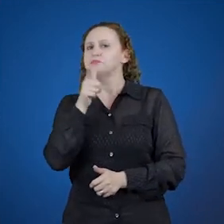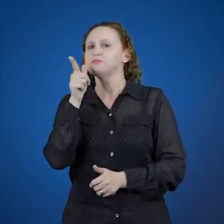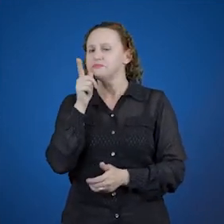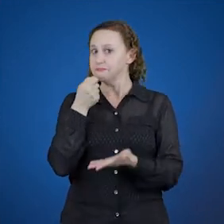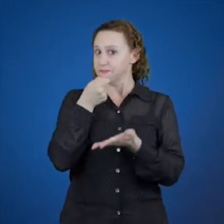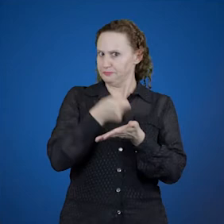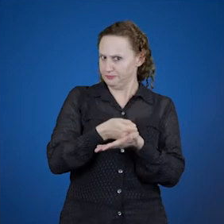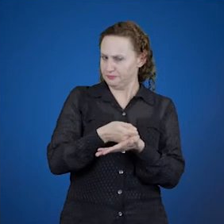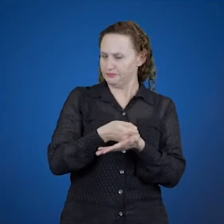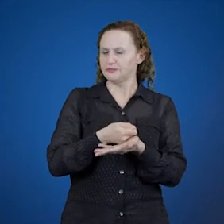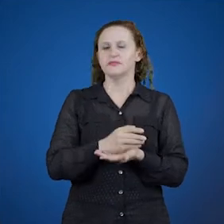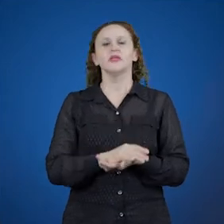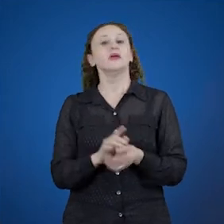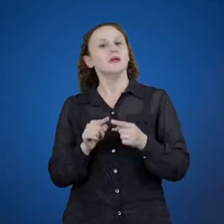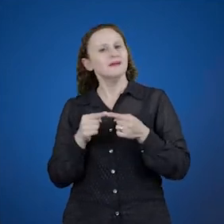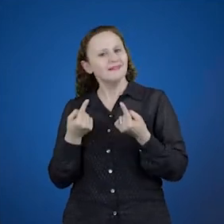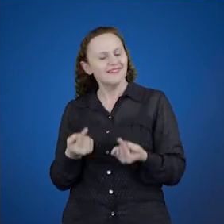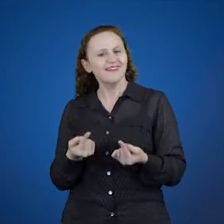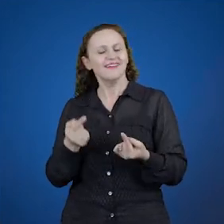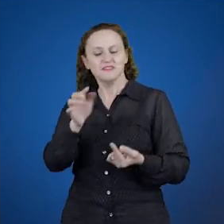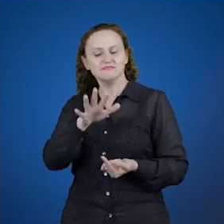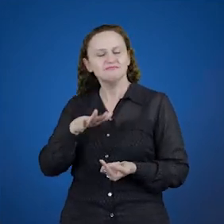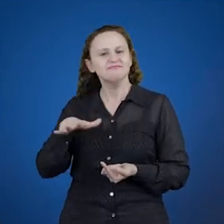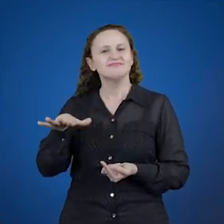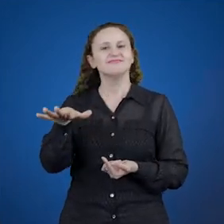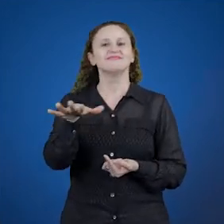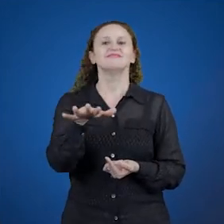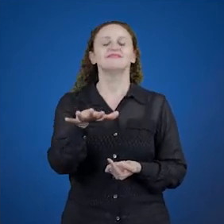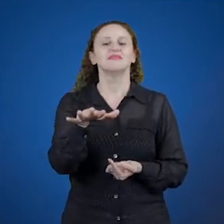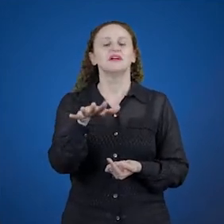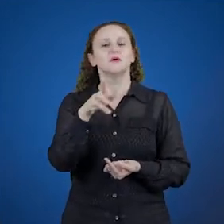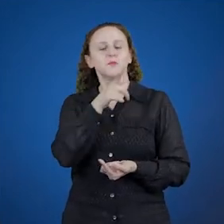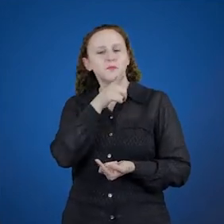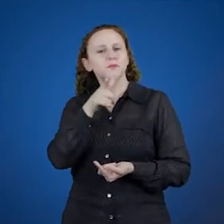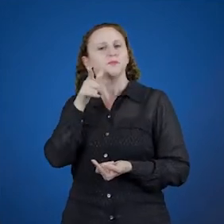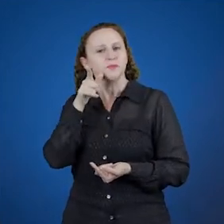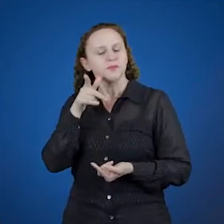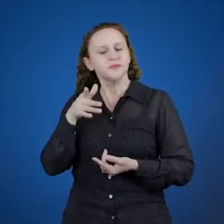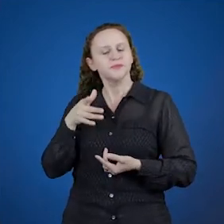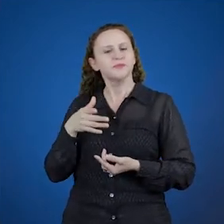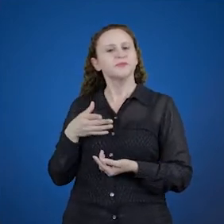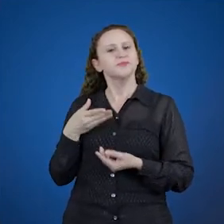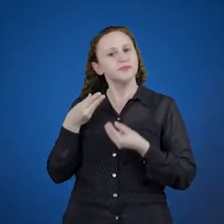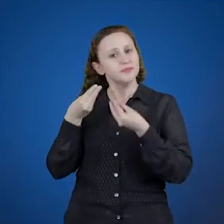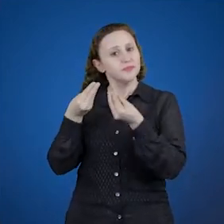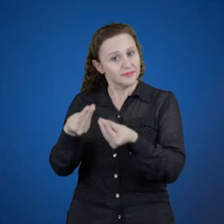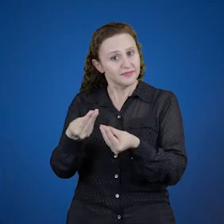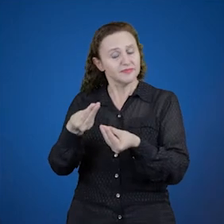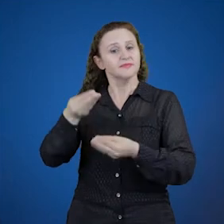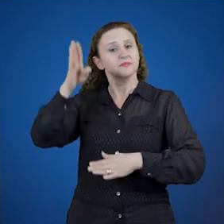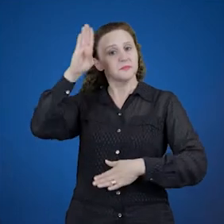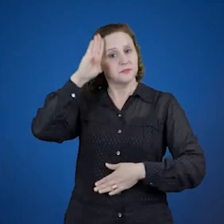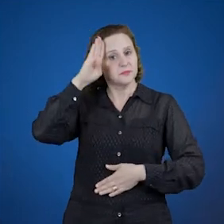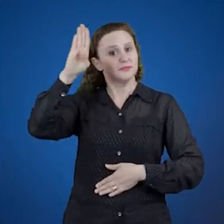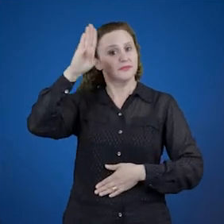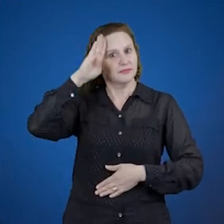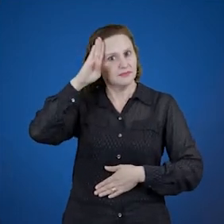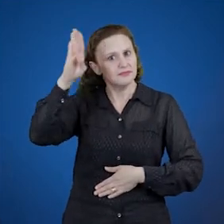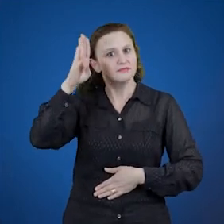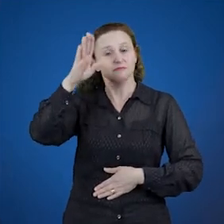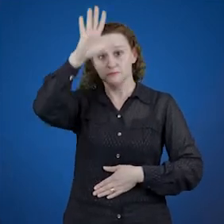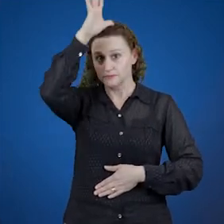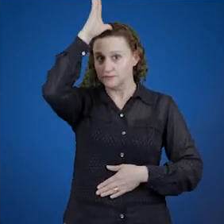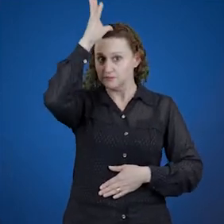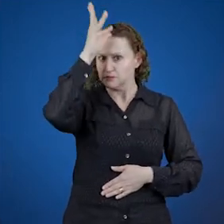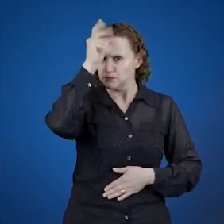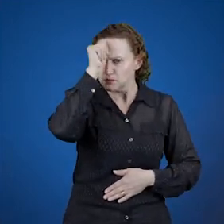obrigatório e nas regiões conquistadas o latim era levado levado pelo soldado Romano